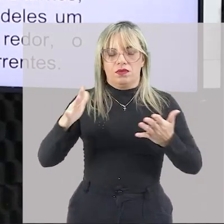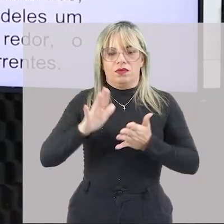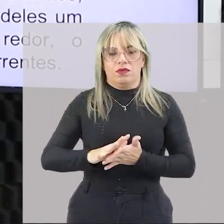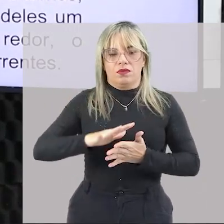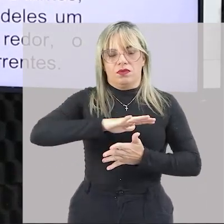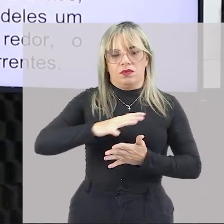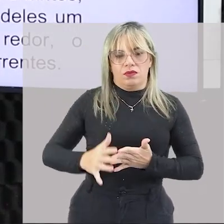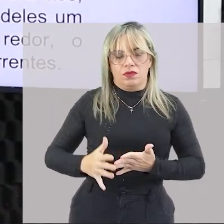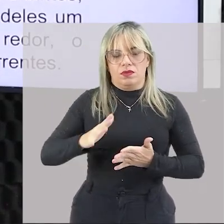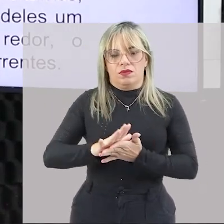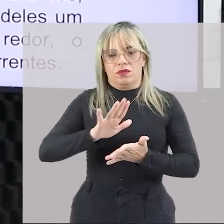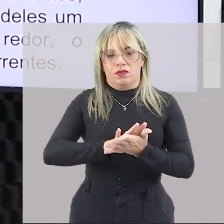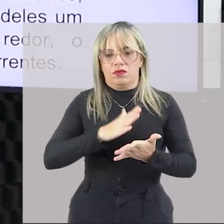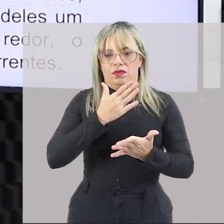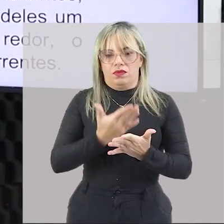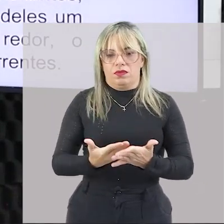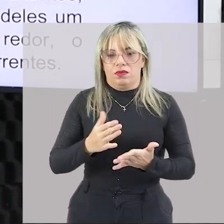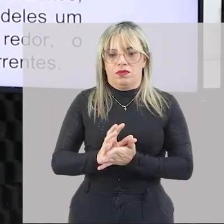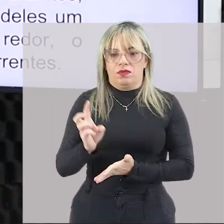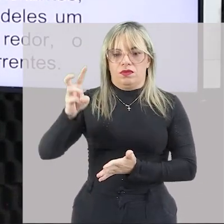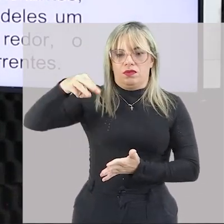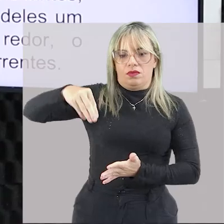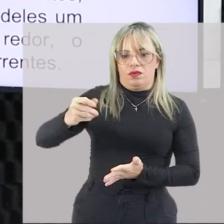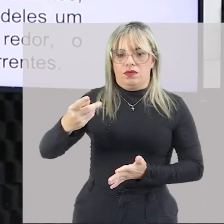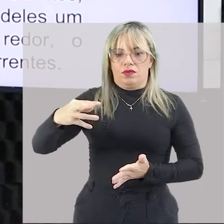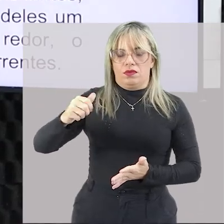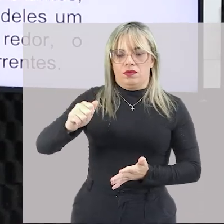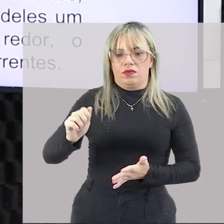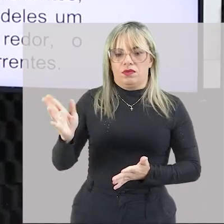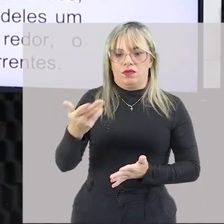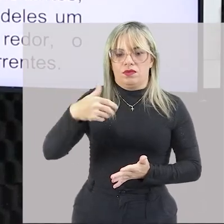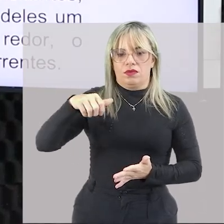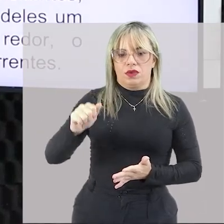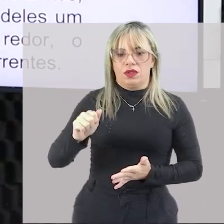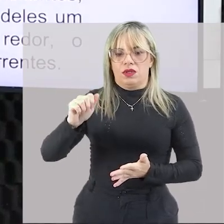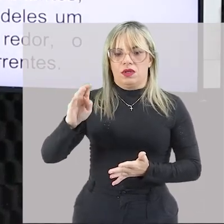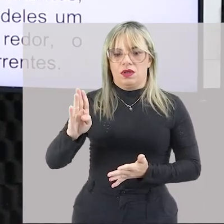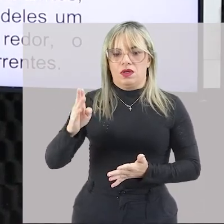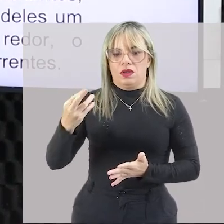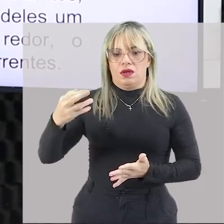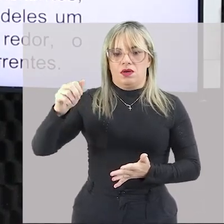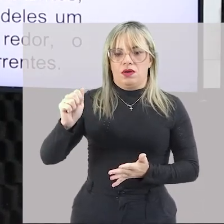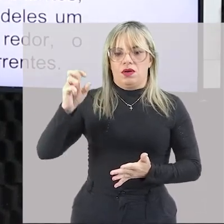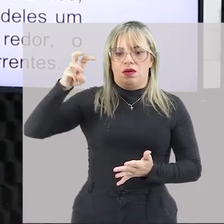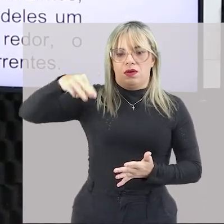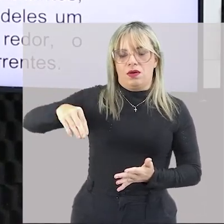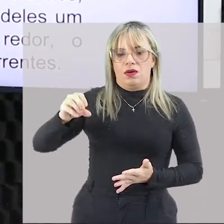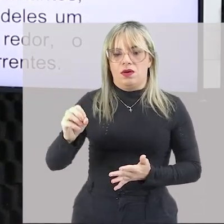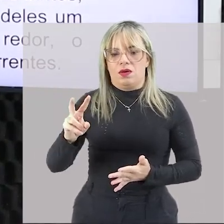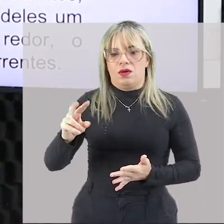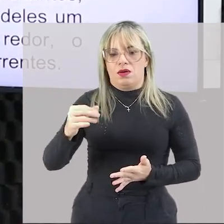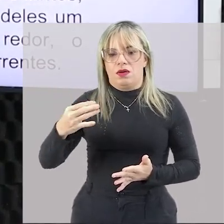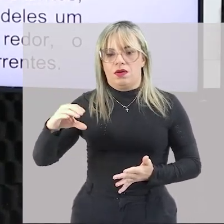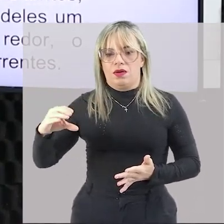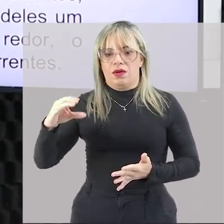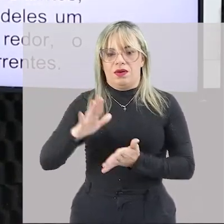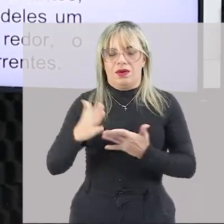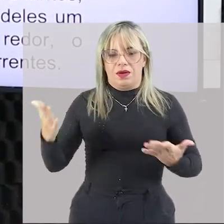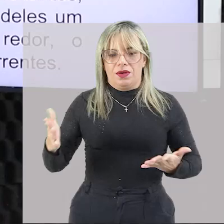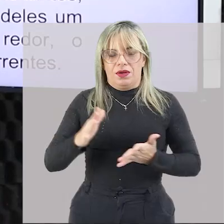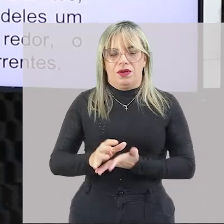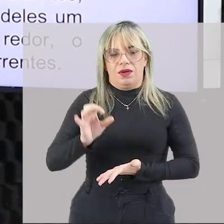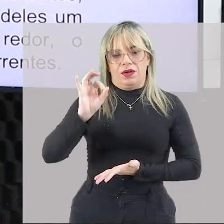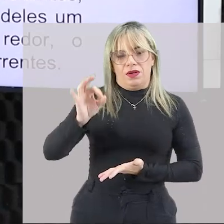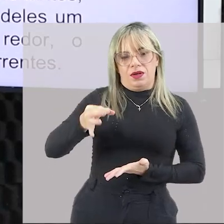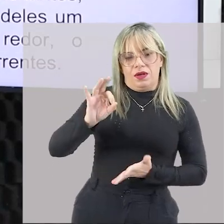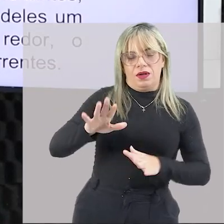intérprete. Marina Abramovic, Marina Abramovic, Marina Abramovic. Pronto, professor, chega. Né? Isso é